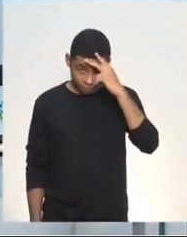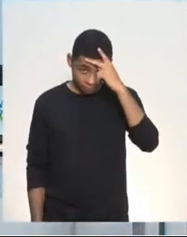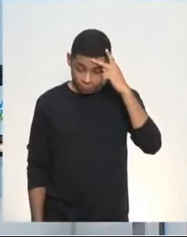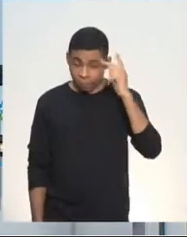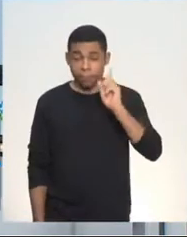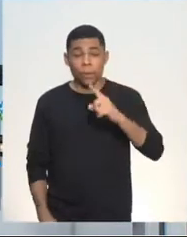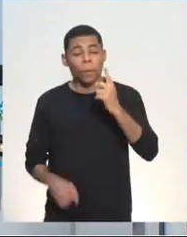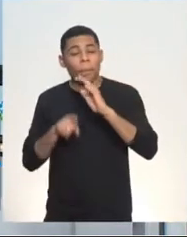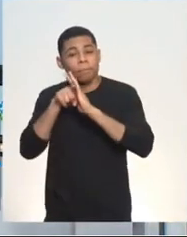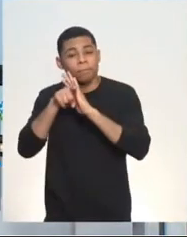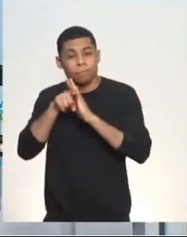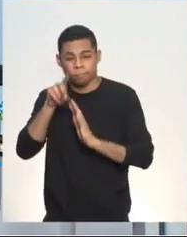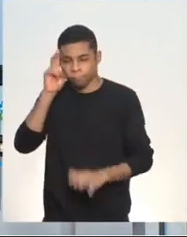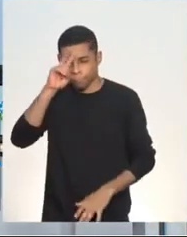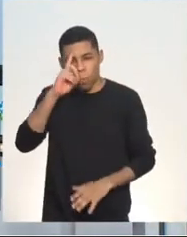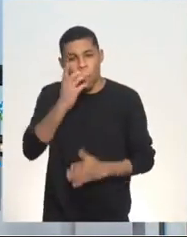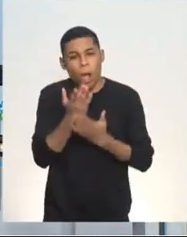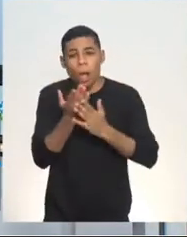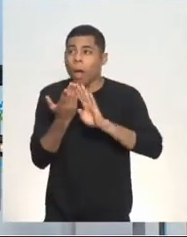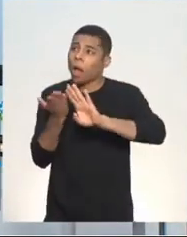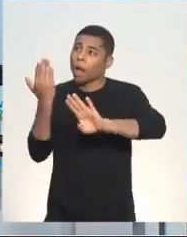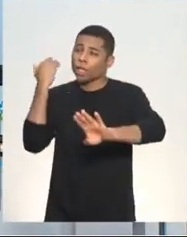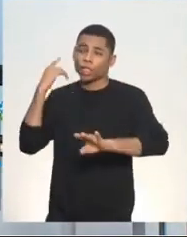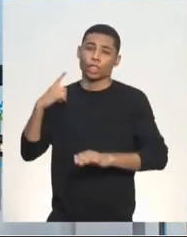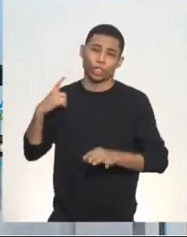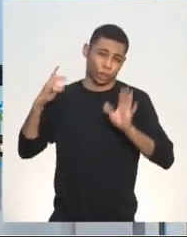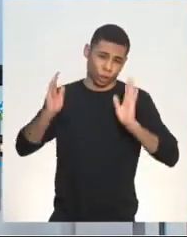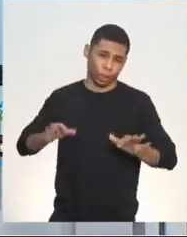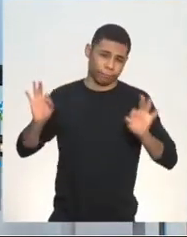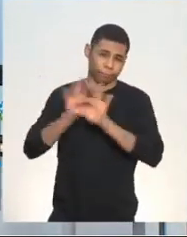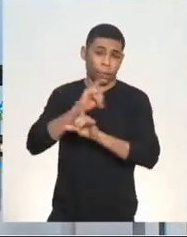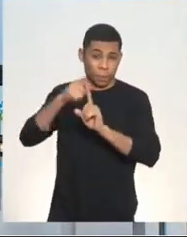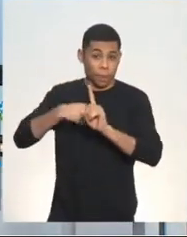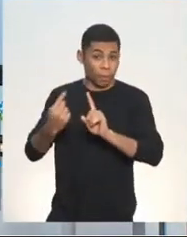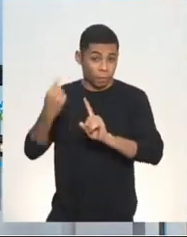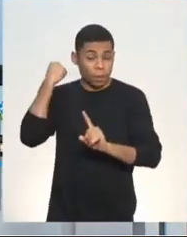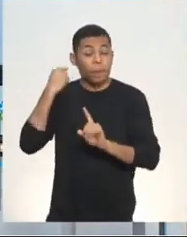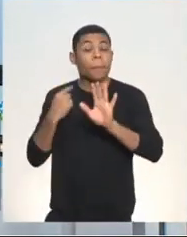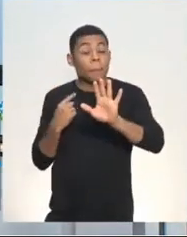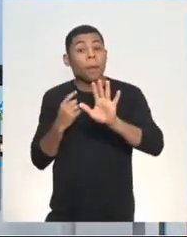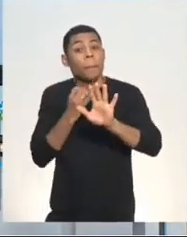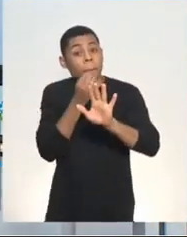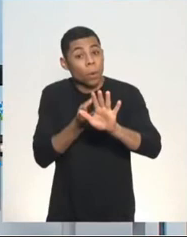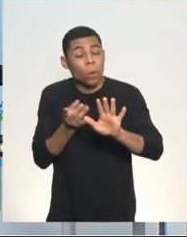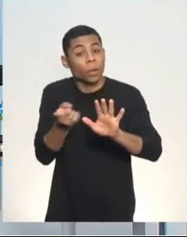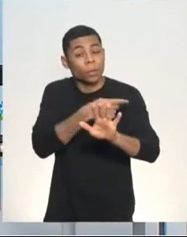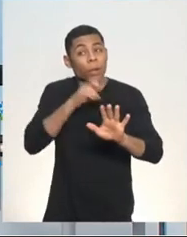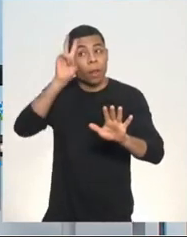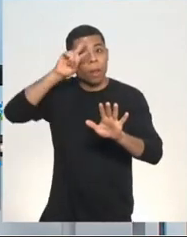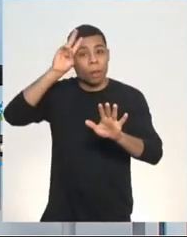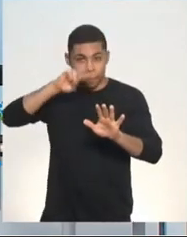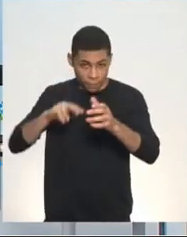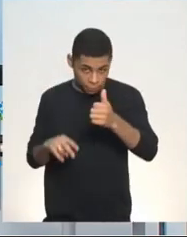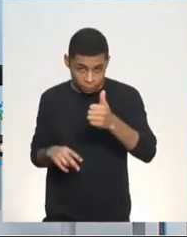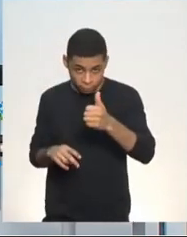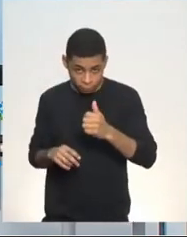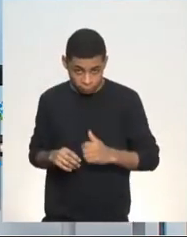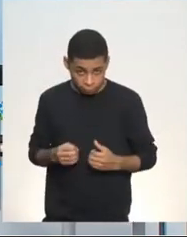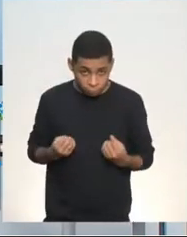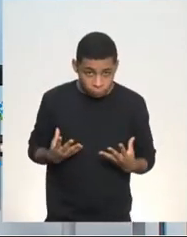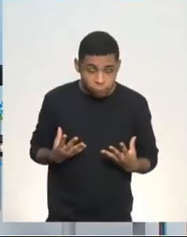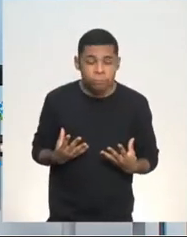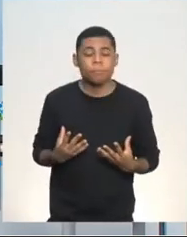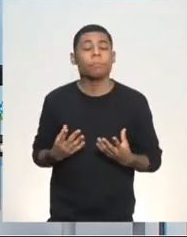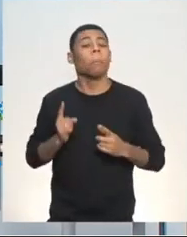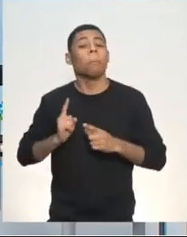uma revisão aí de uma aula que vocês já tiveram aí, né, no mês passado, mas que é sempre bom, né, estar representando aí novamente, né,